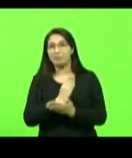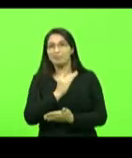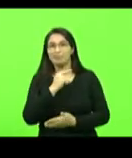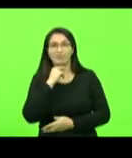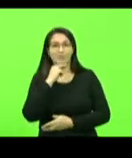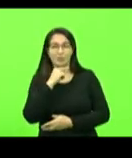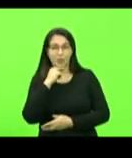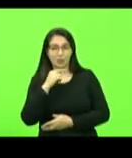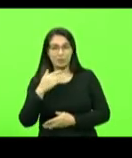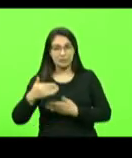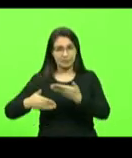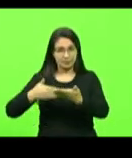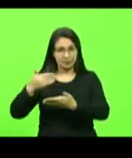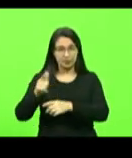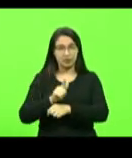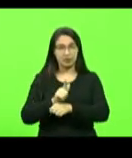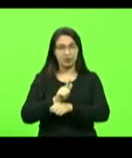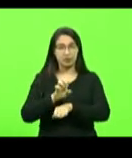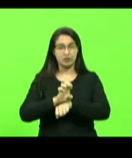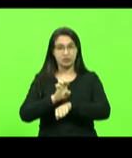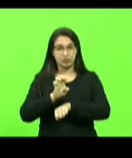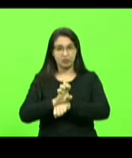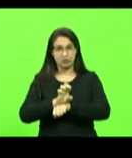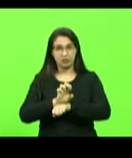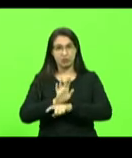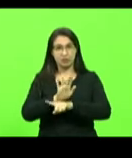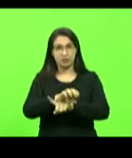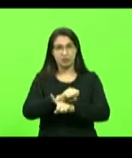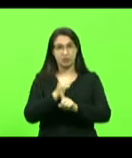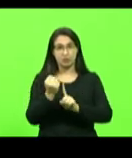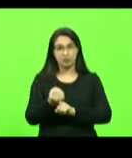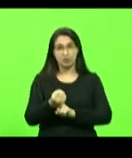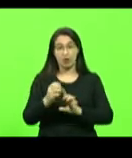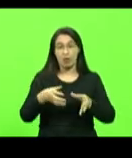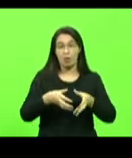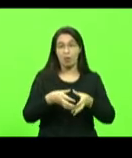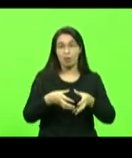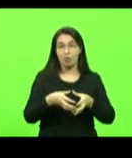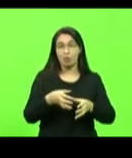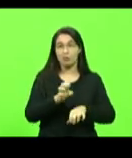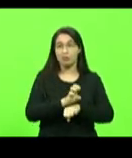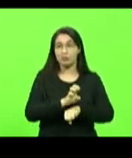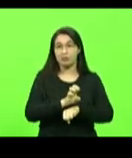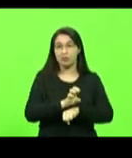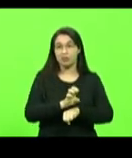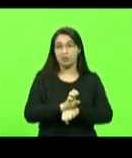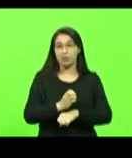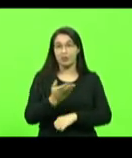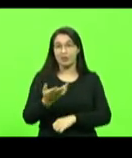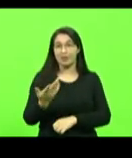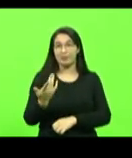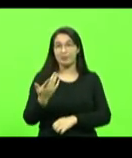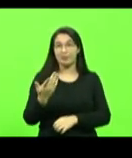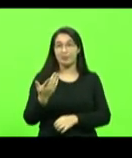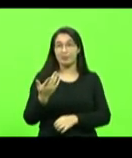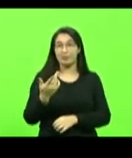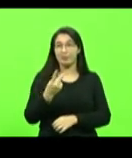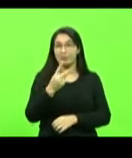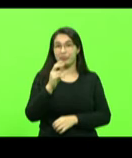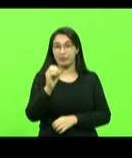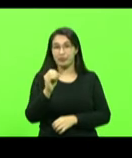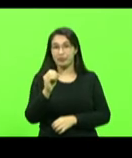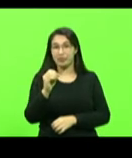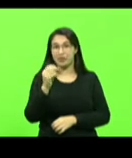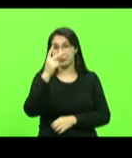nesse processo da gestão estadual da assistência com uma equipe de gestão estadual que não possui nem 20 servidores para atender a